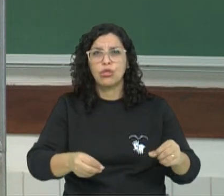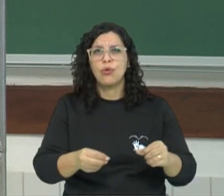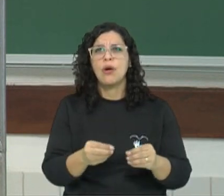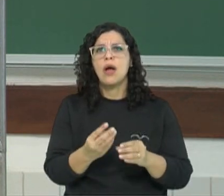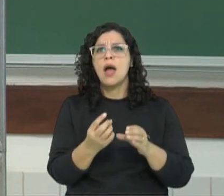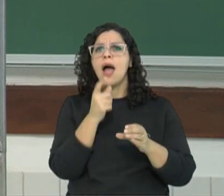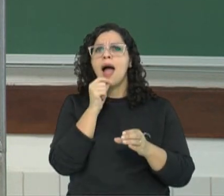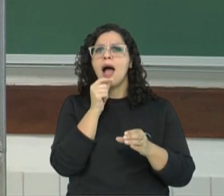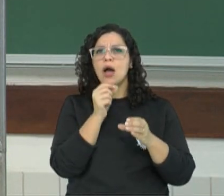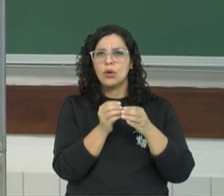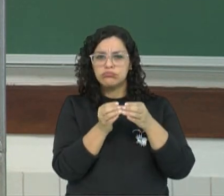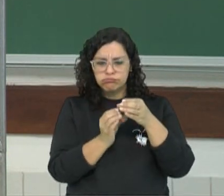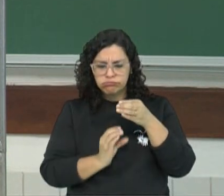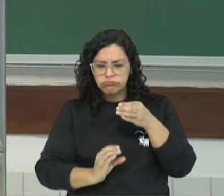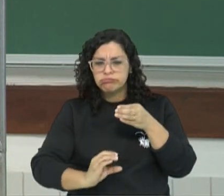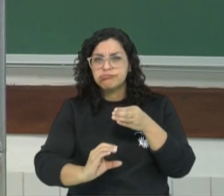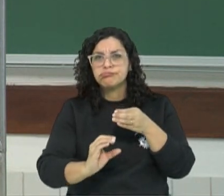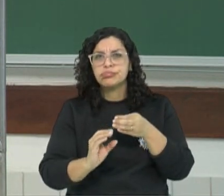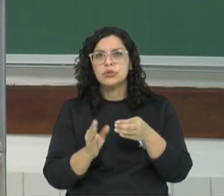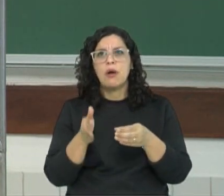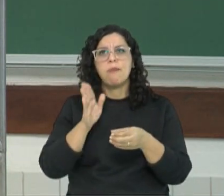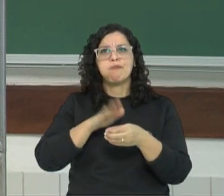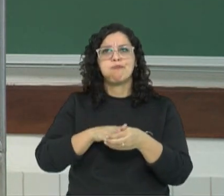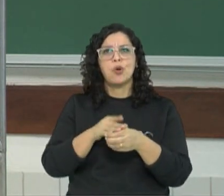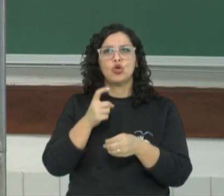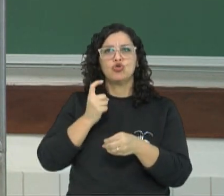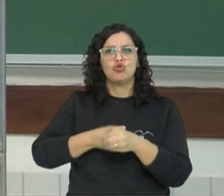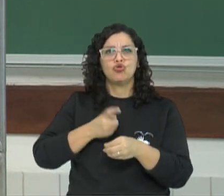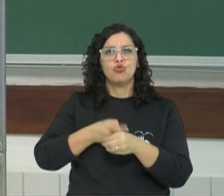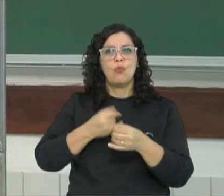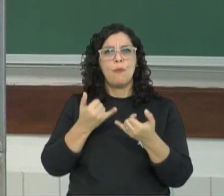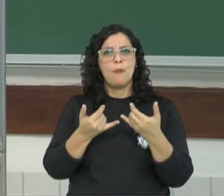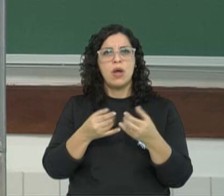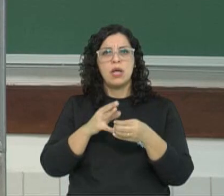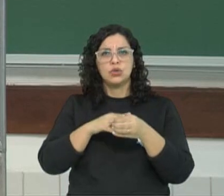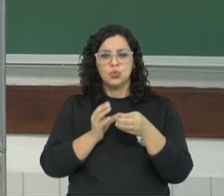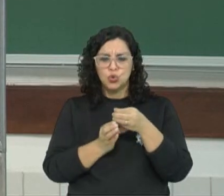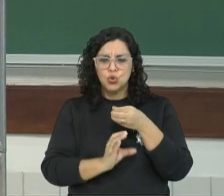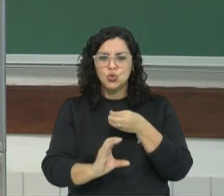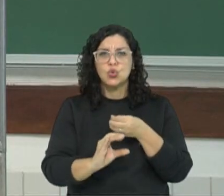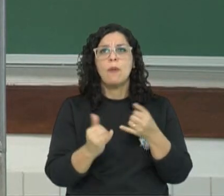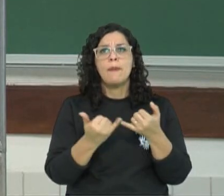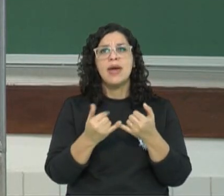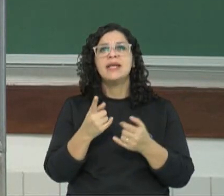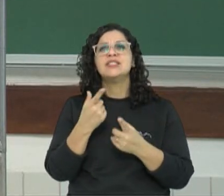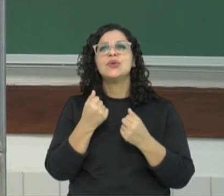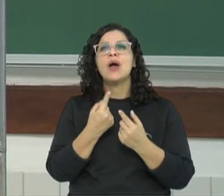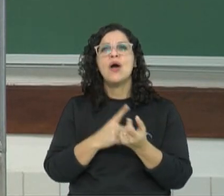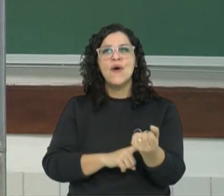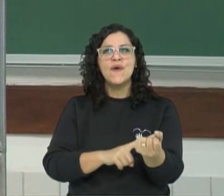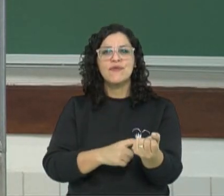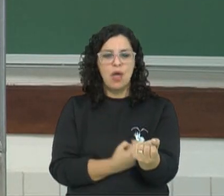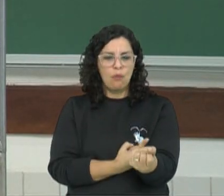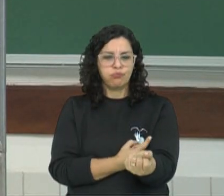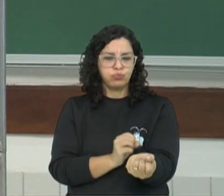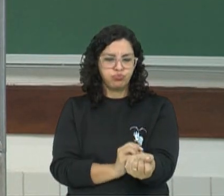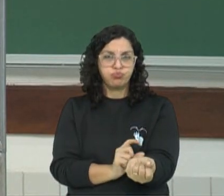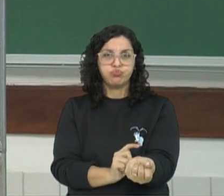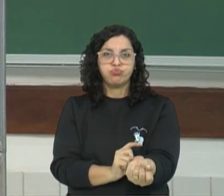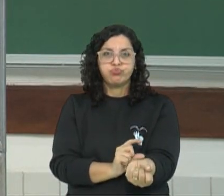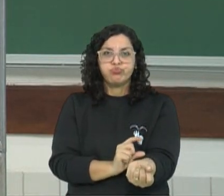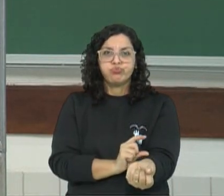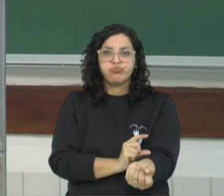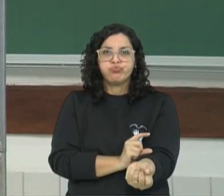da rede, né? Então, a gente percebe que existe a criação, parece como se fosse uma artéria, né, entupida, a mesma ideia, certo?